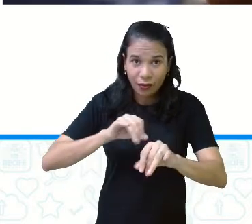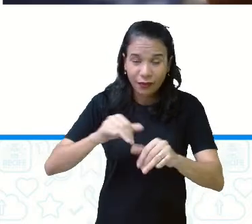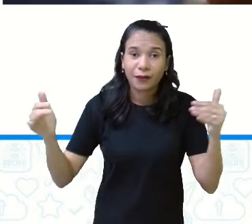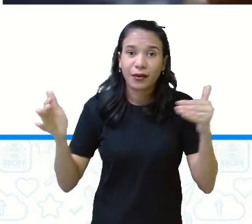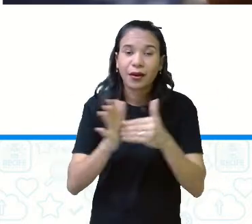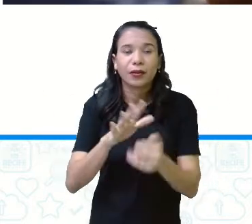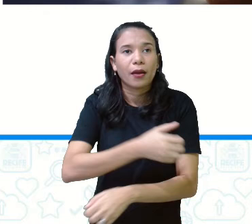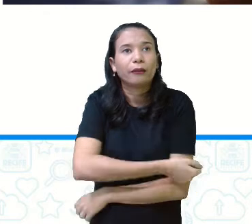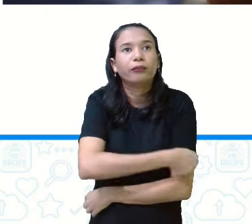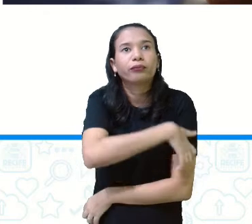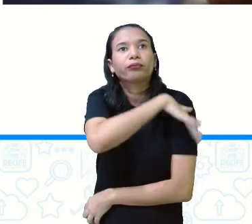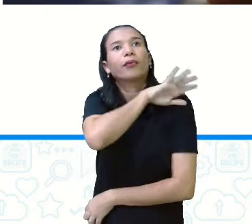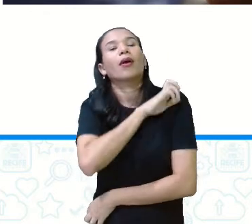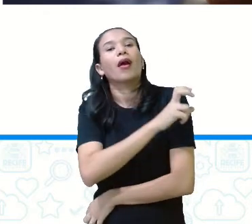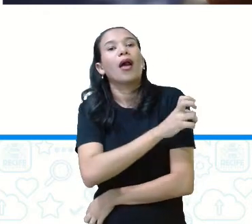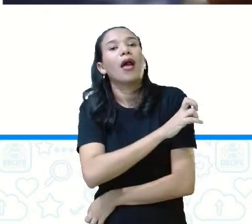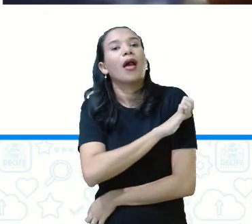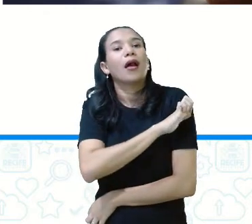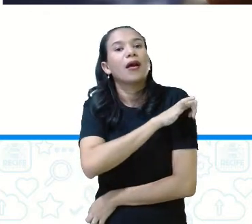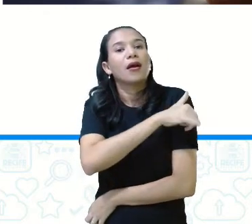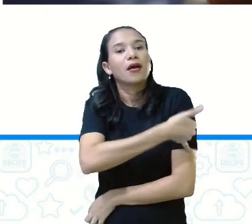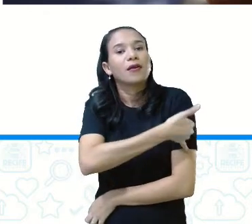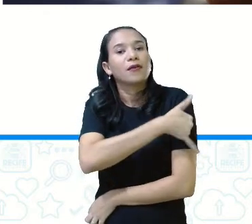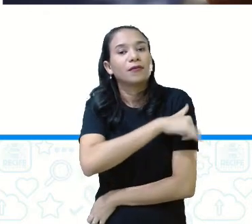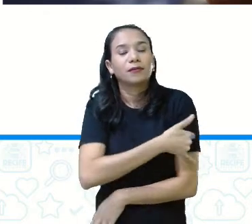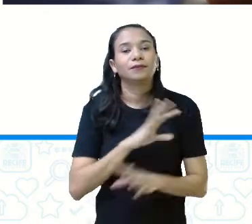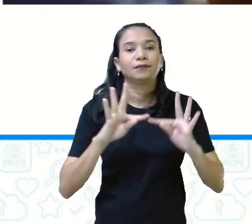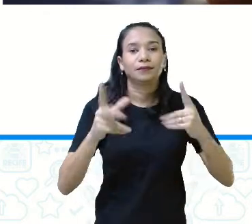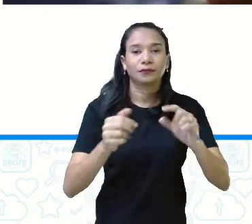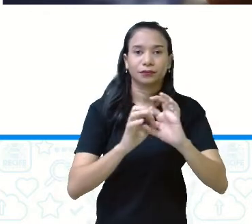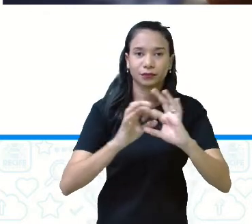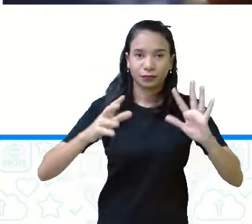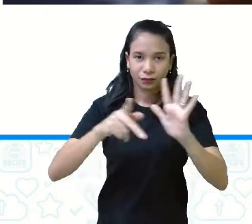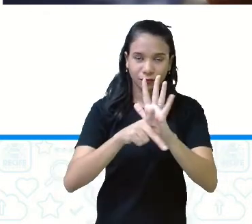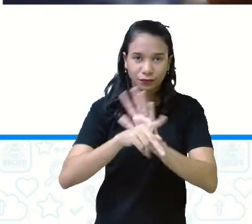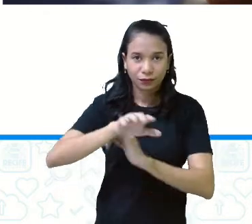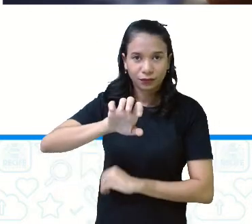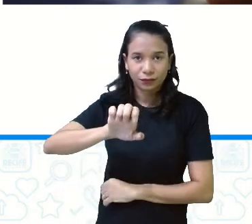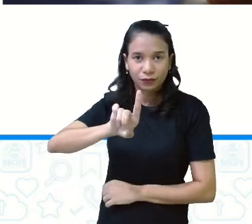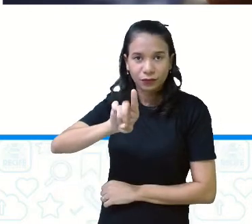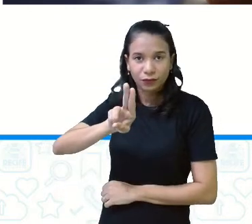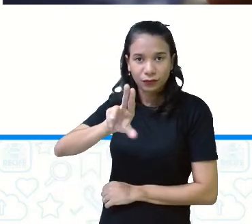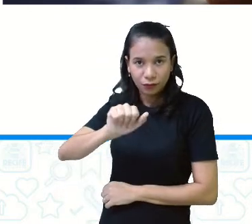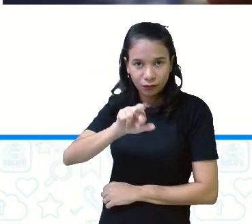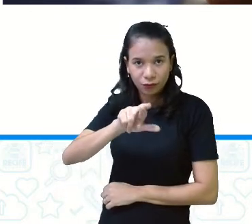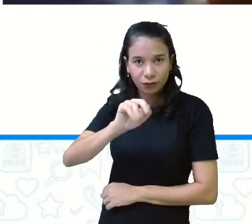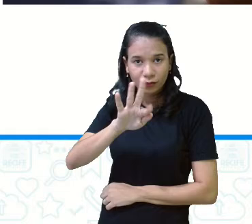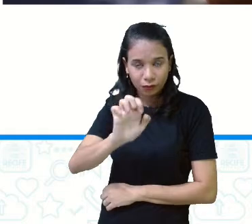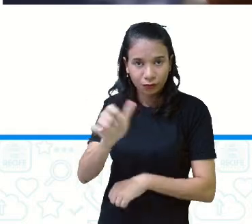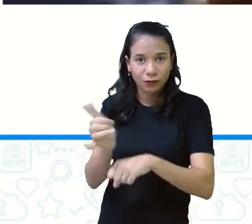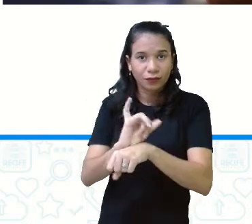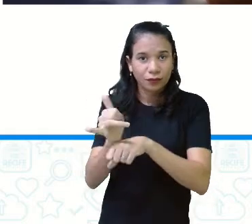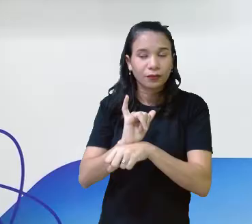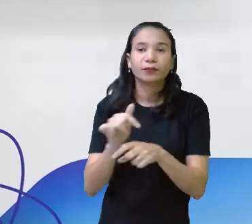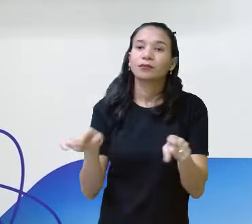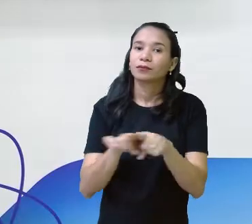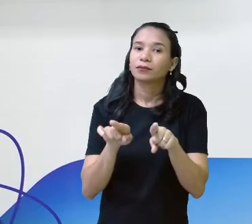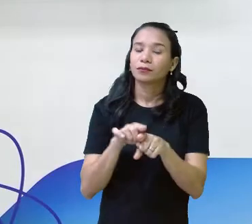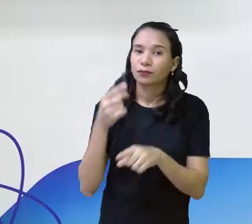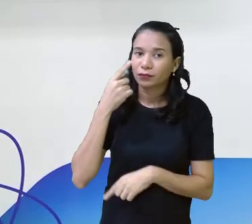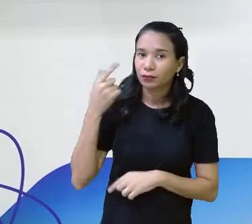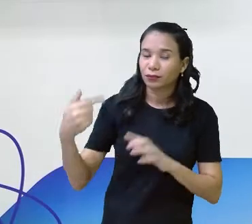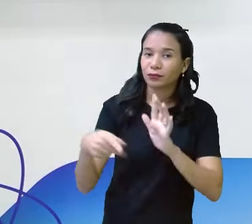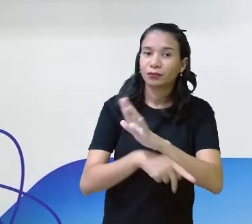até o EJA, estão todos disponibilizados no canal do Educa Recife no YouTube. Inclusive, nesse